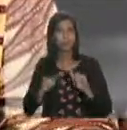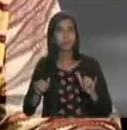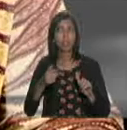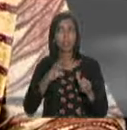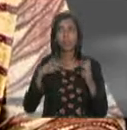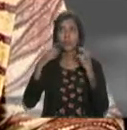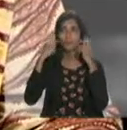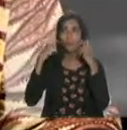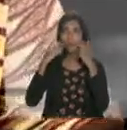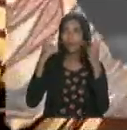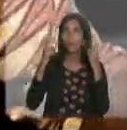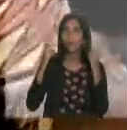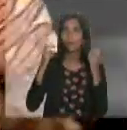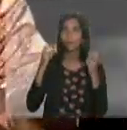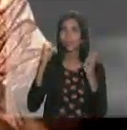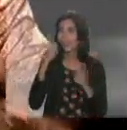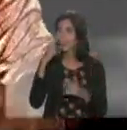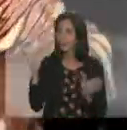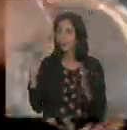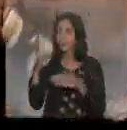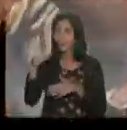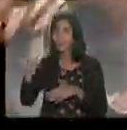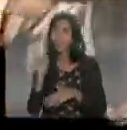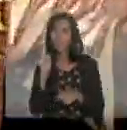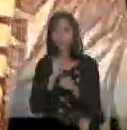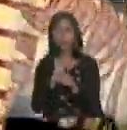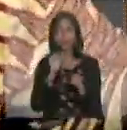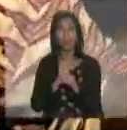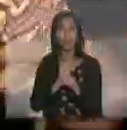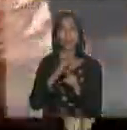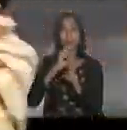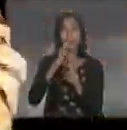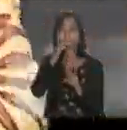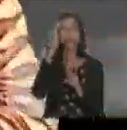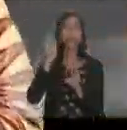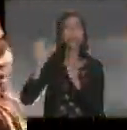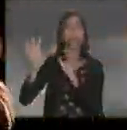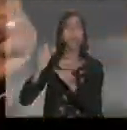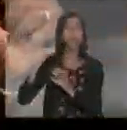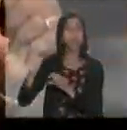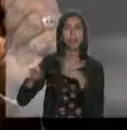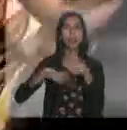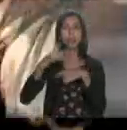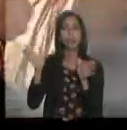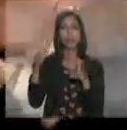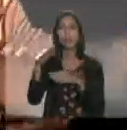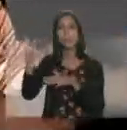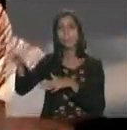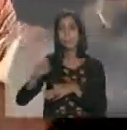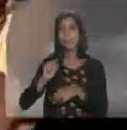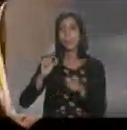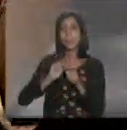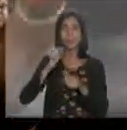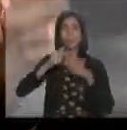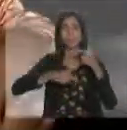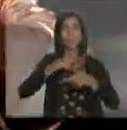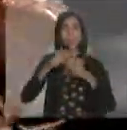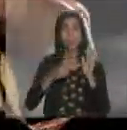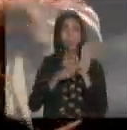tinha vergonha de pegar a caixa no lixo, eu esperava todo mundo sair do ponto de ônibus e pegava a caixa de papelão no lixo para levar para fazer uma obra de